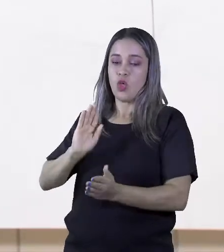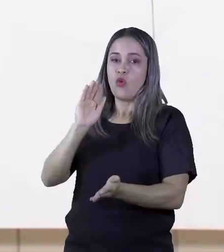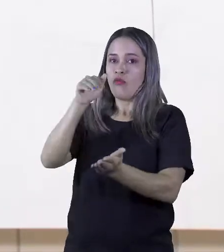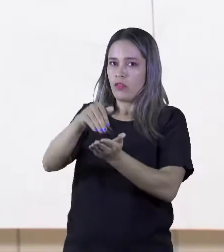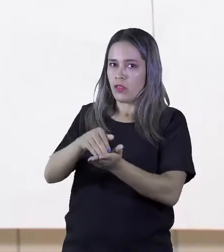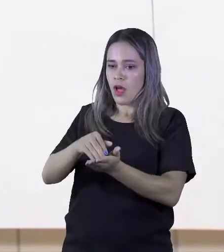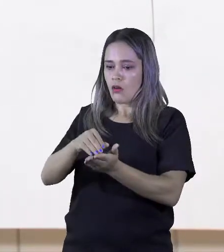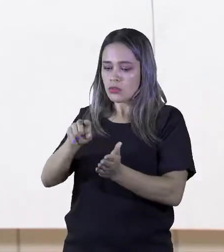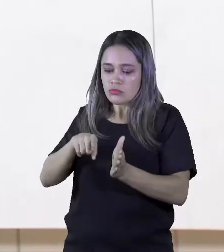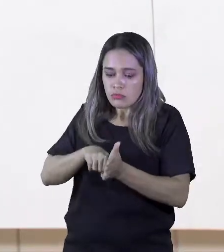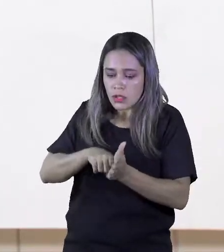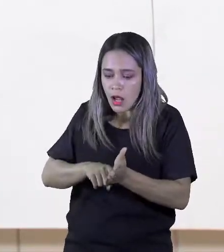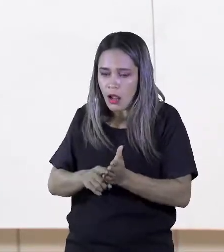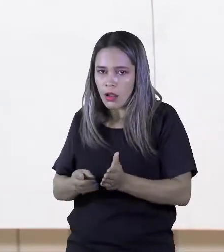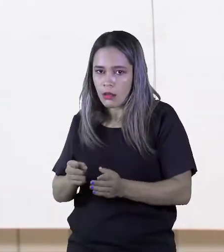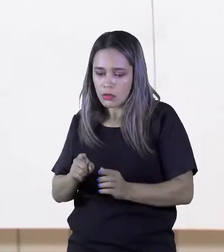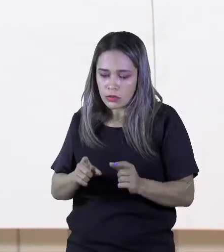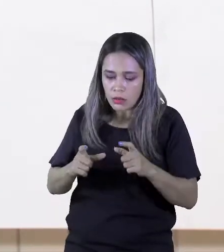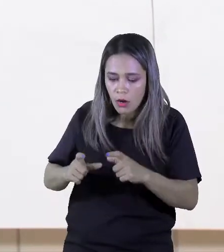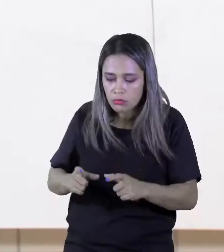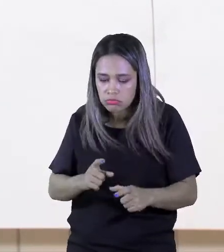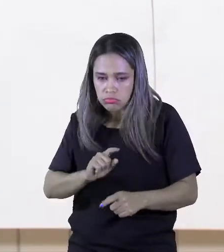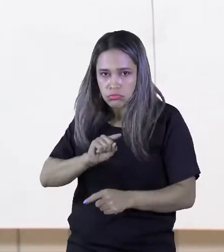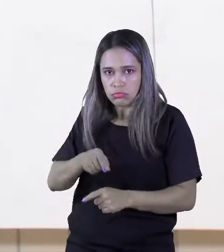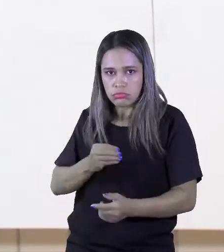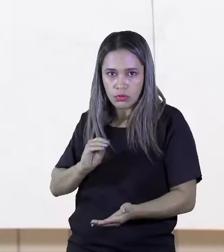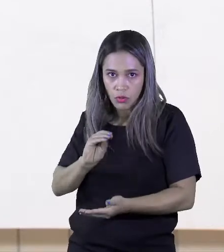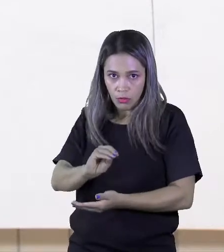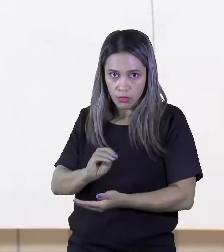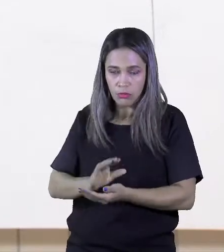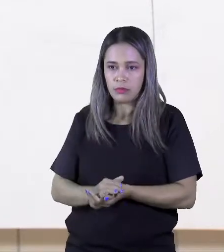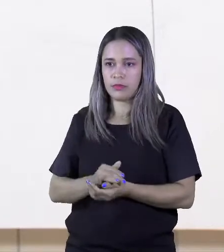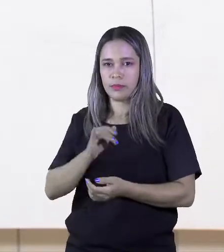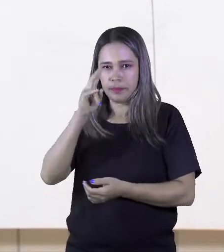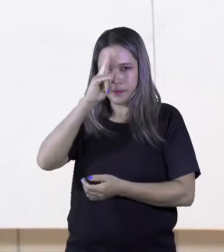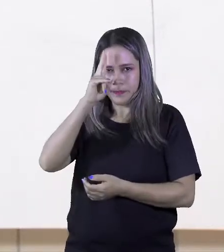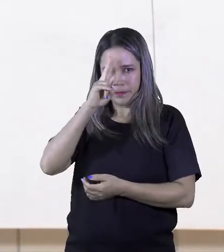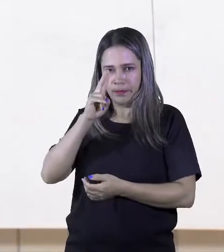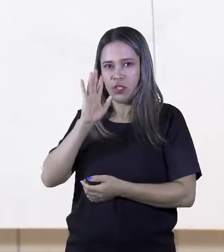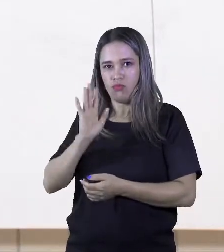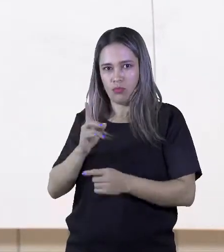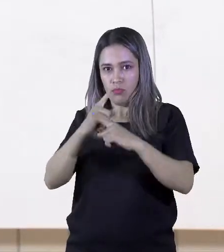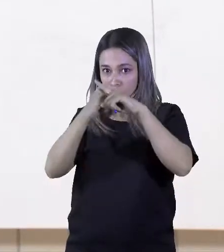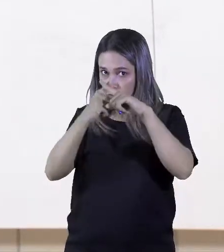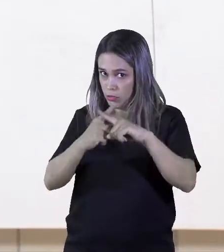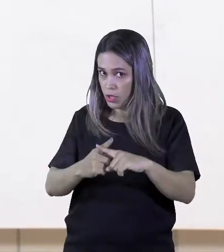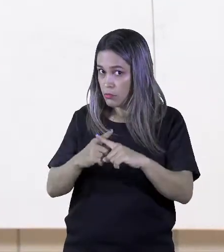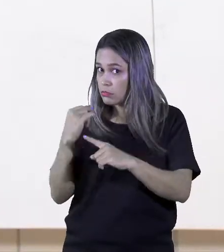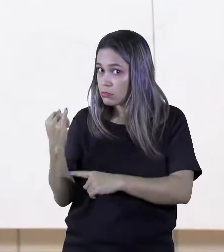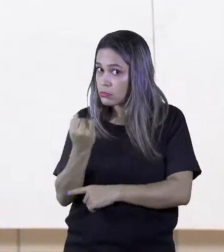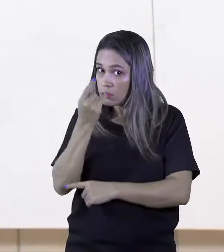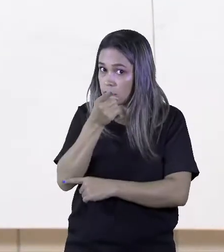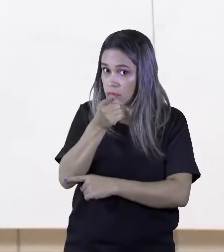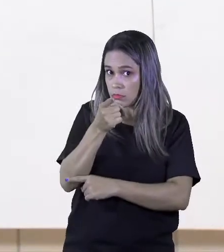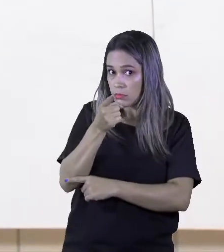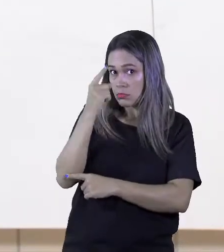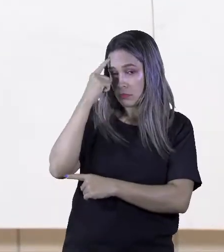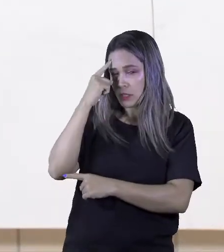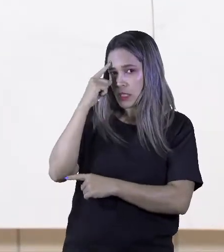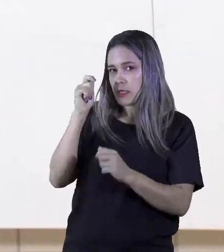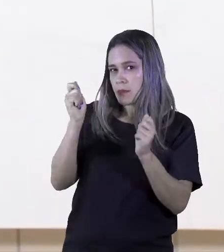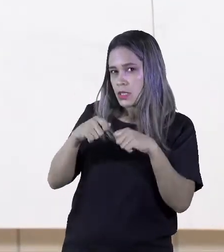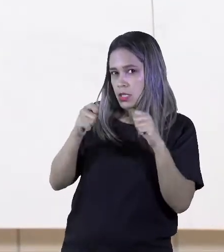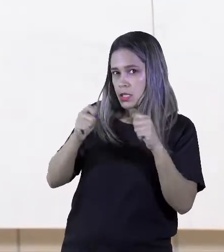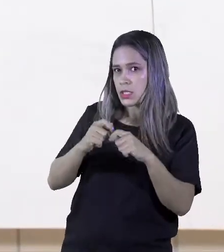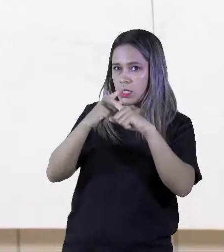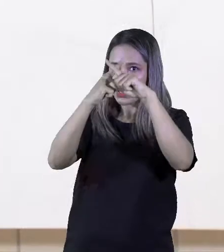tá? Lembrando, a gente está fazendo uma operação de multiplicação. É muito importante para vocês aqui ter domínio da